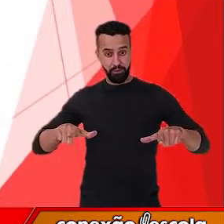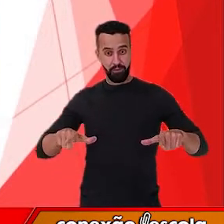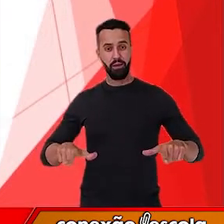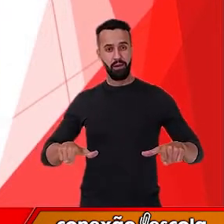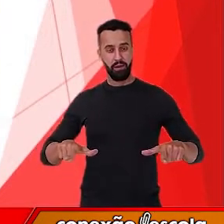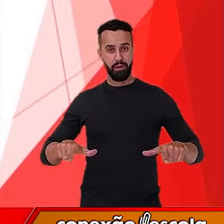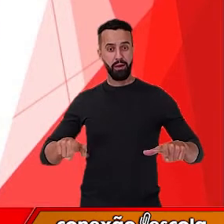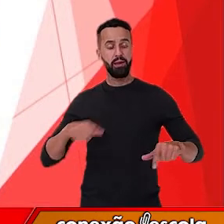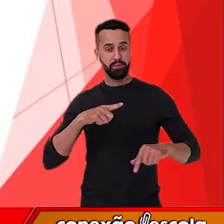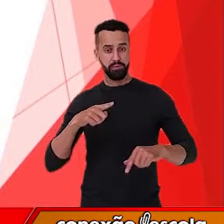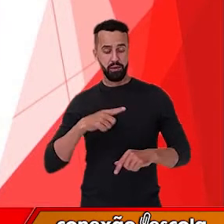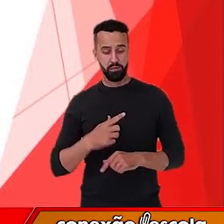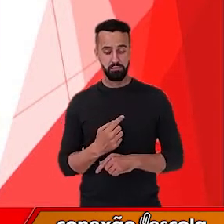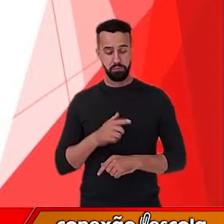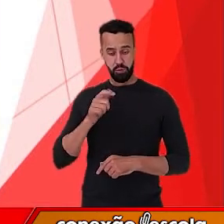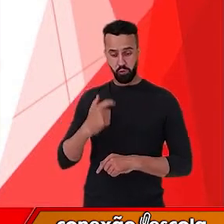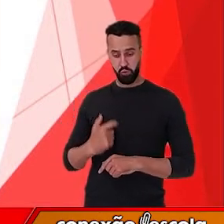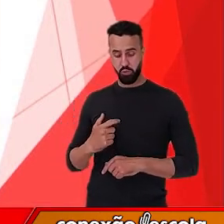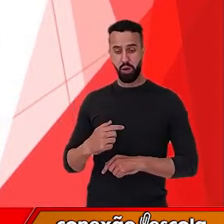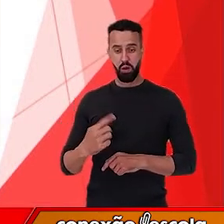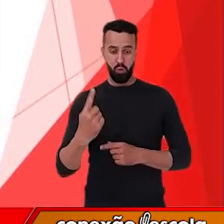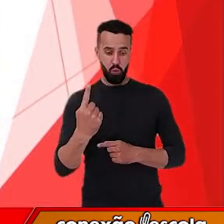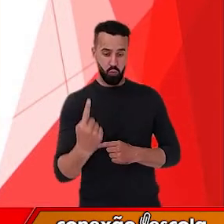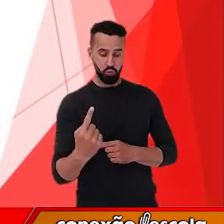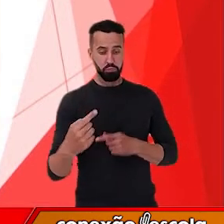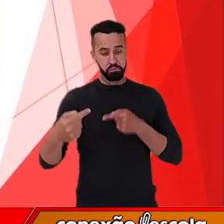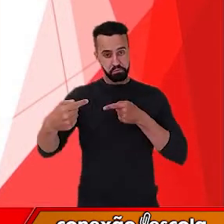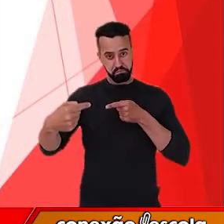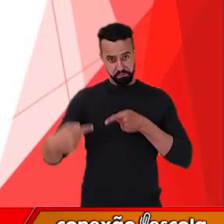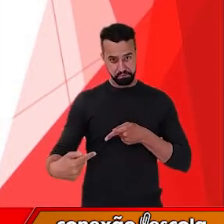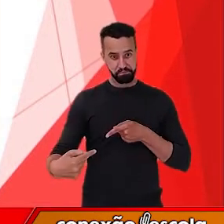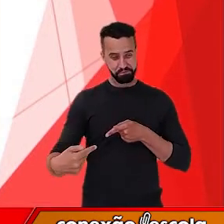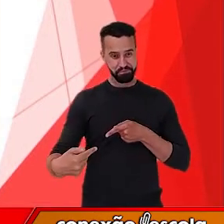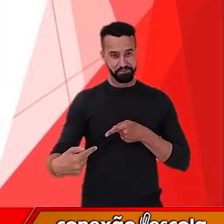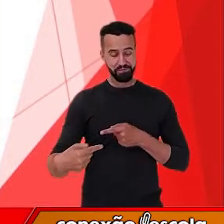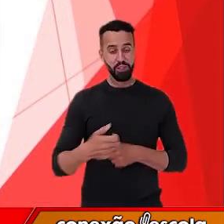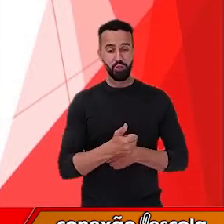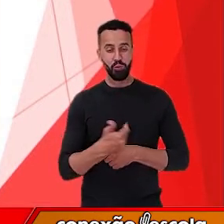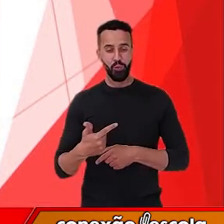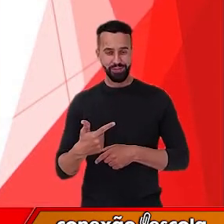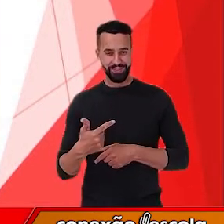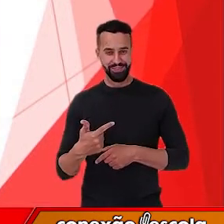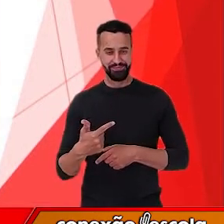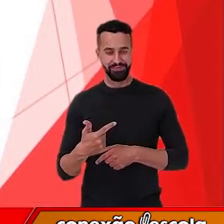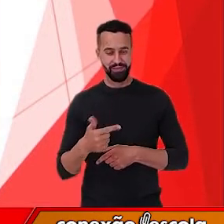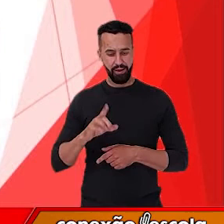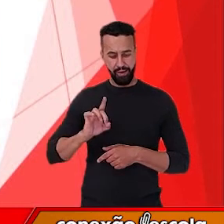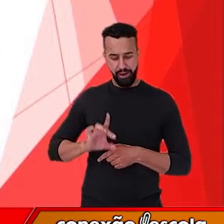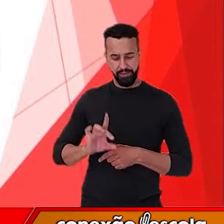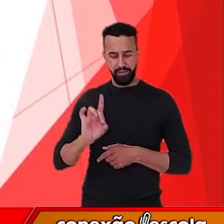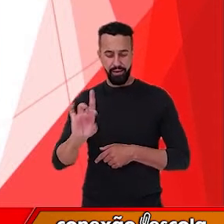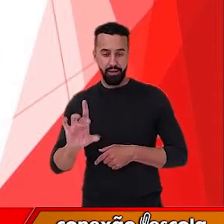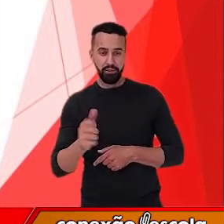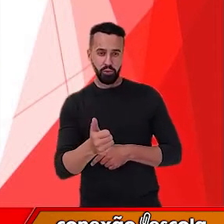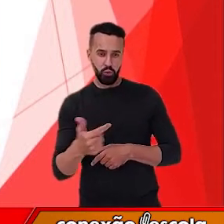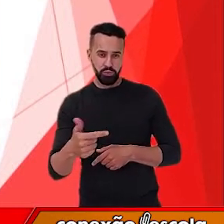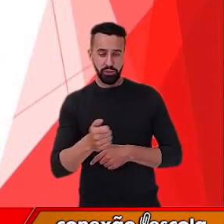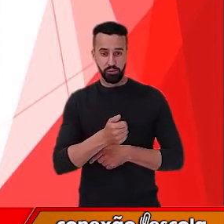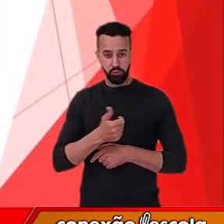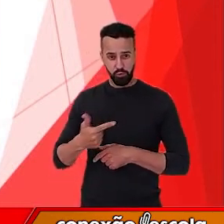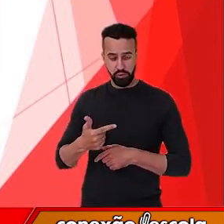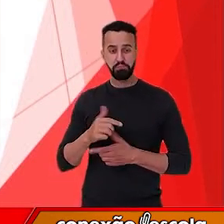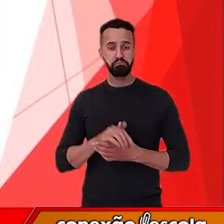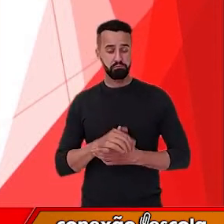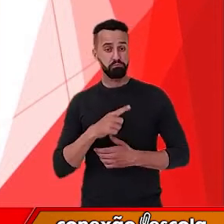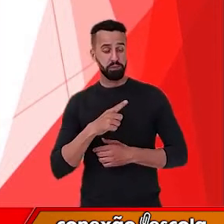entre dois jogadores com 12 peças cada um deles. As peças estão sempre dispostas nas